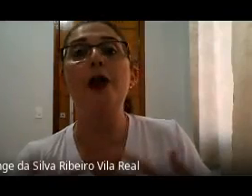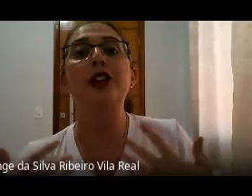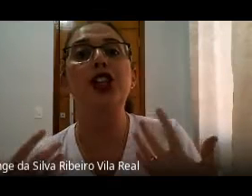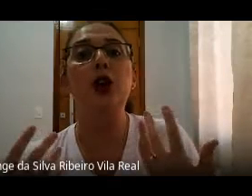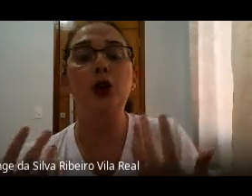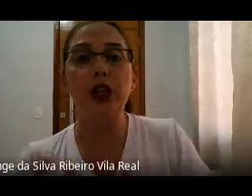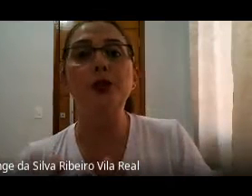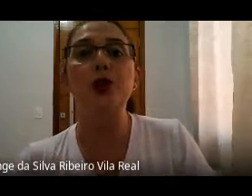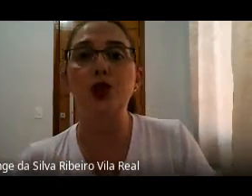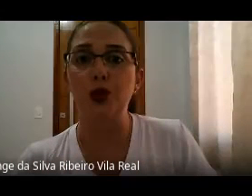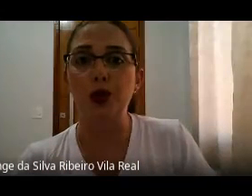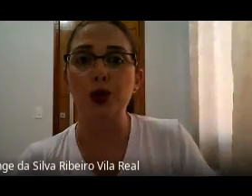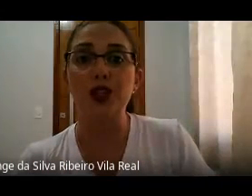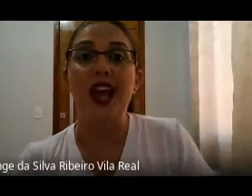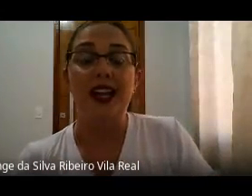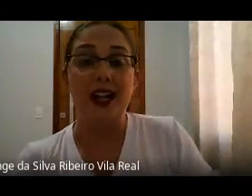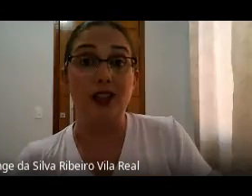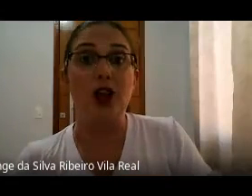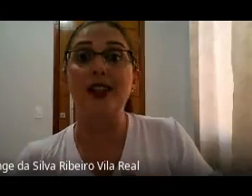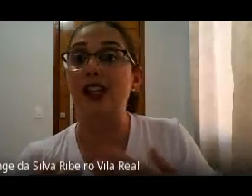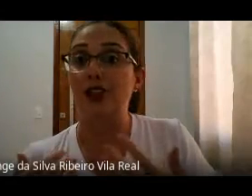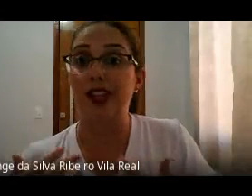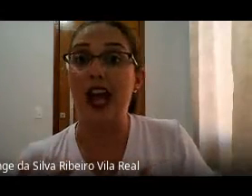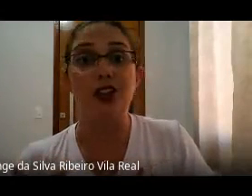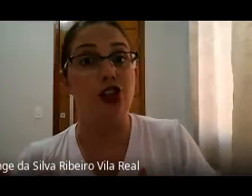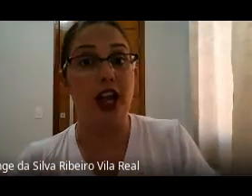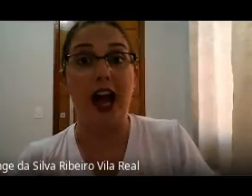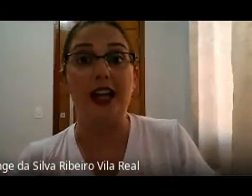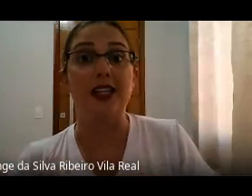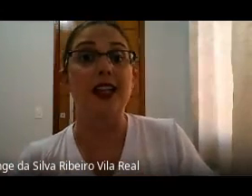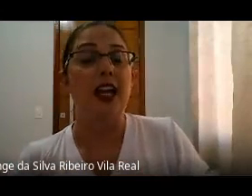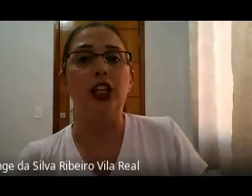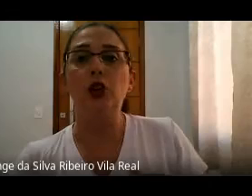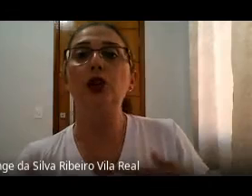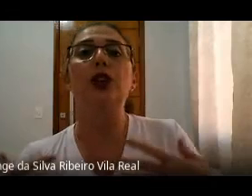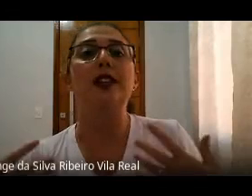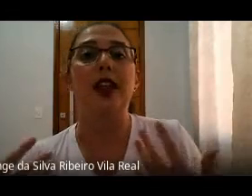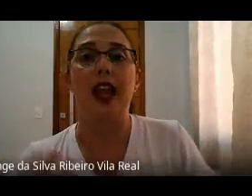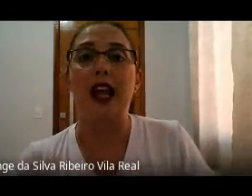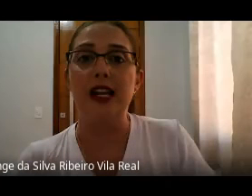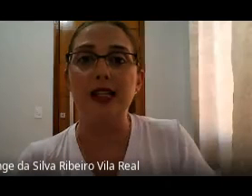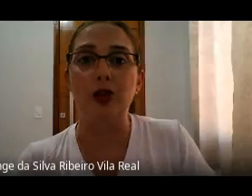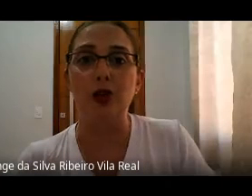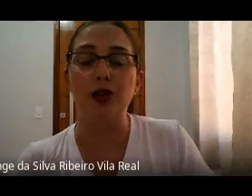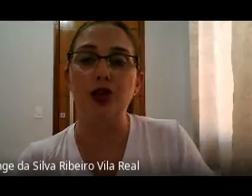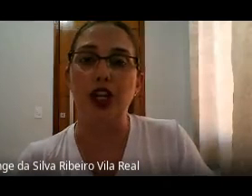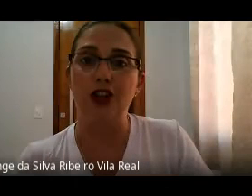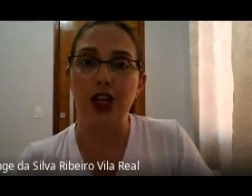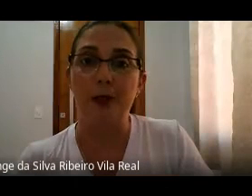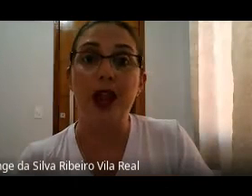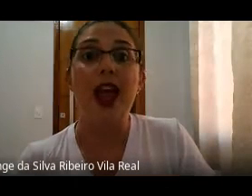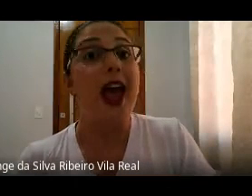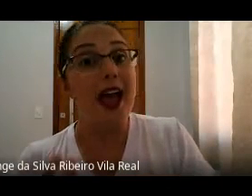a forma de incluirmos os surdos nas nossas atividades diárias, em tudo que se realiza no nosso